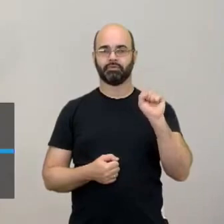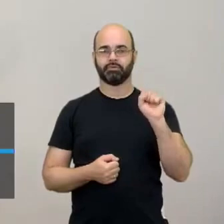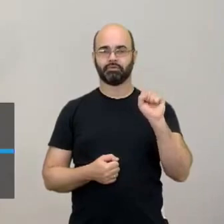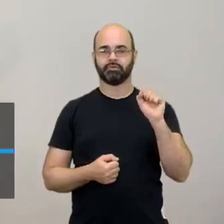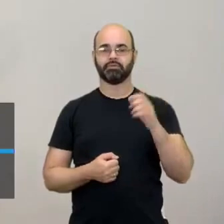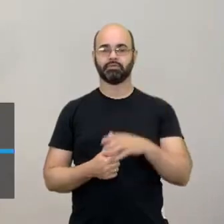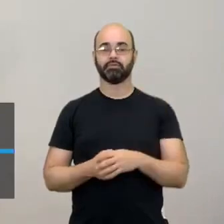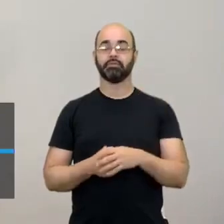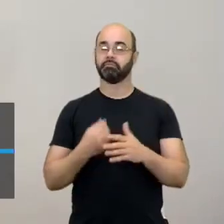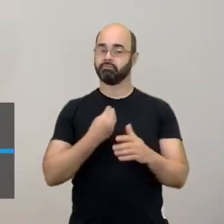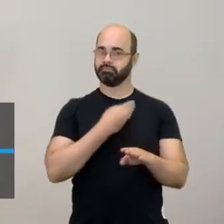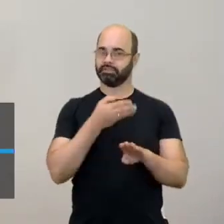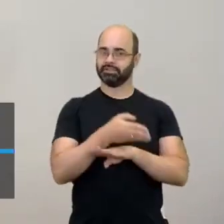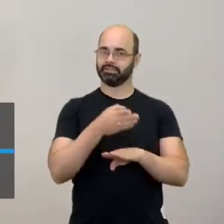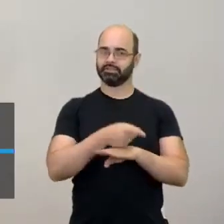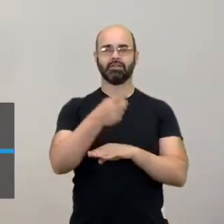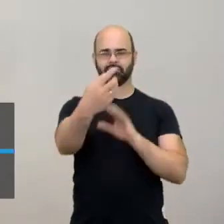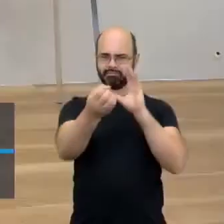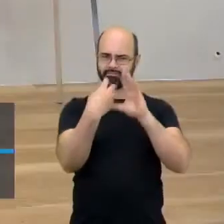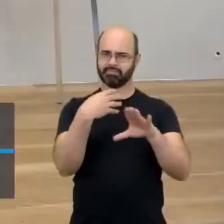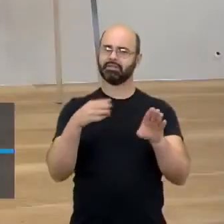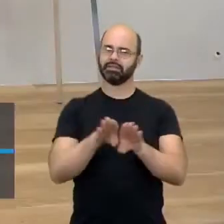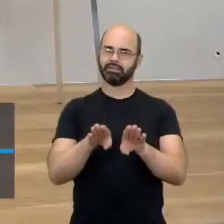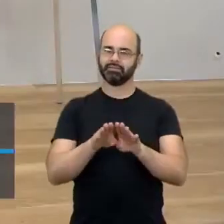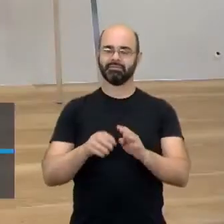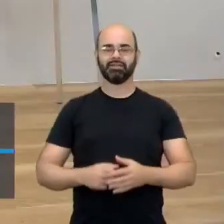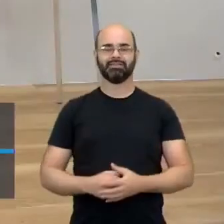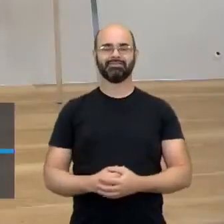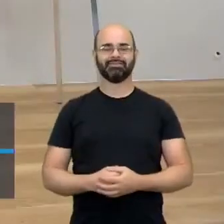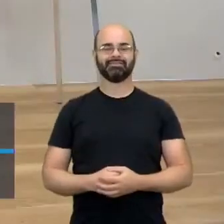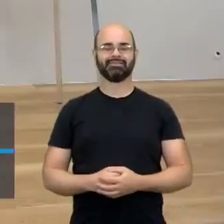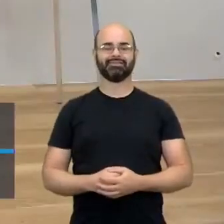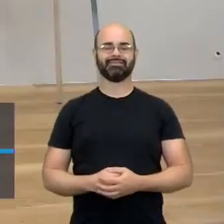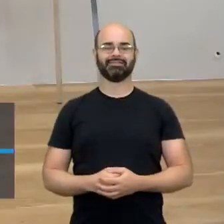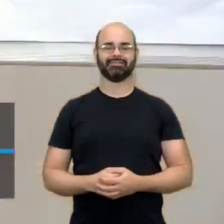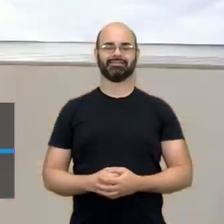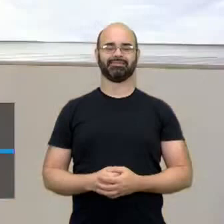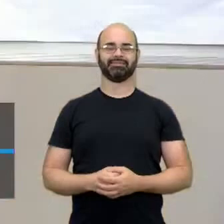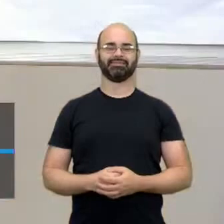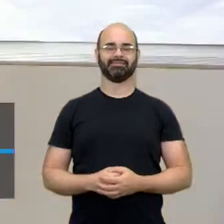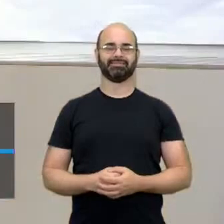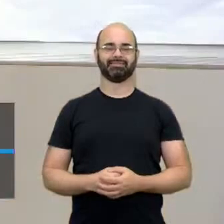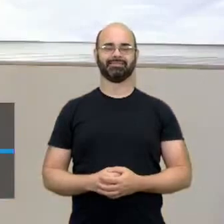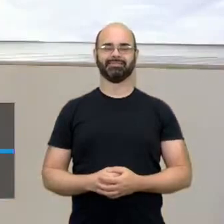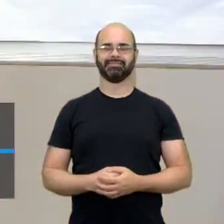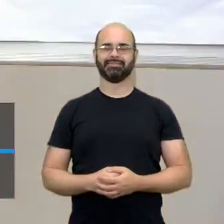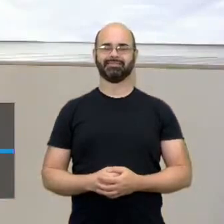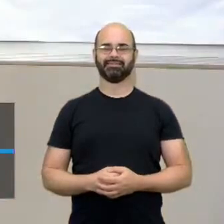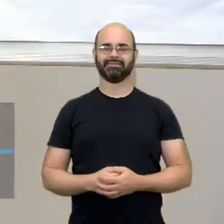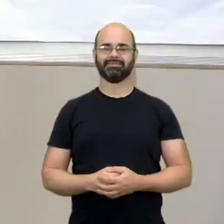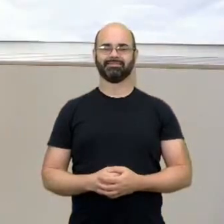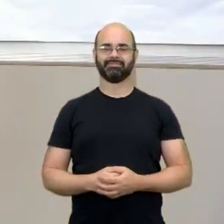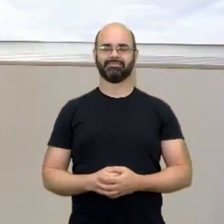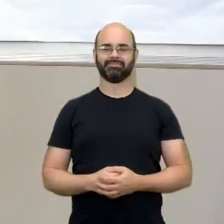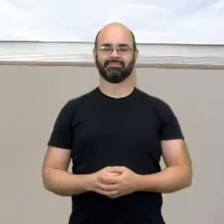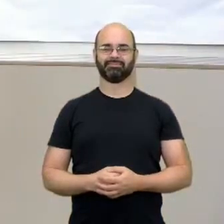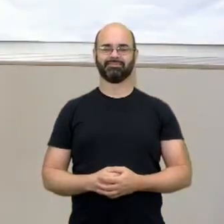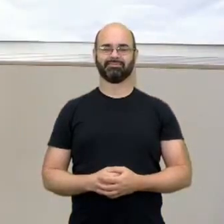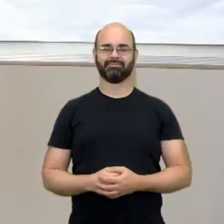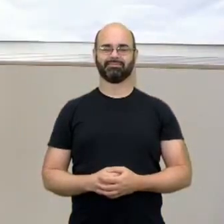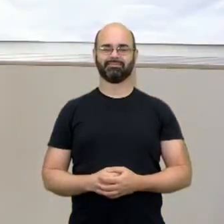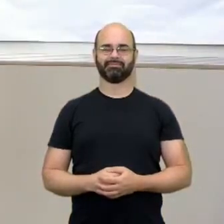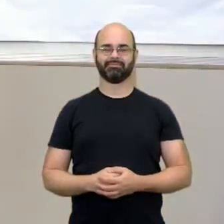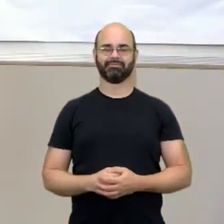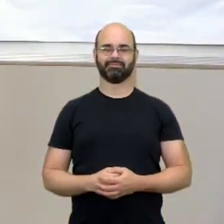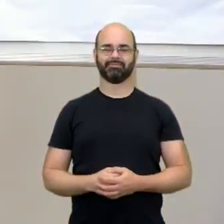Pro, manda aí as suas contribuições pra gente. Ei! Então, vamos lá. Seguindo aqui, né? Novamente a gente